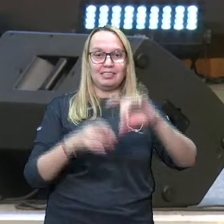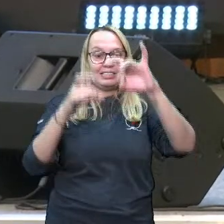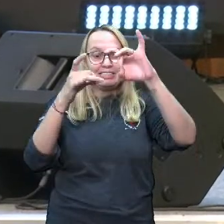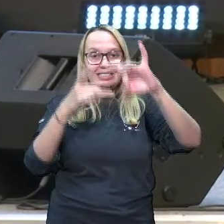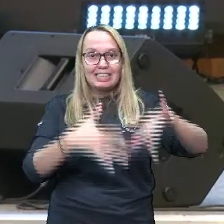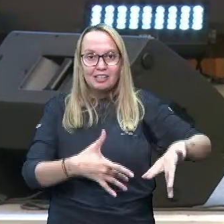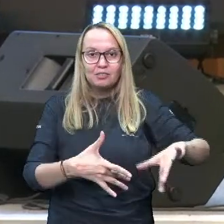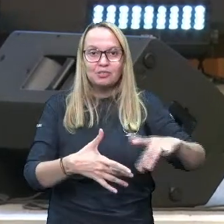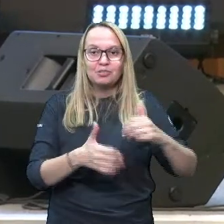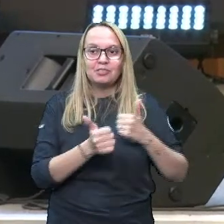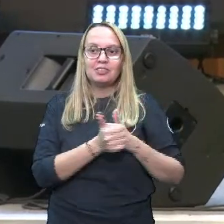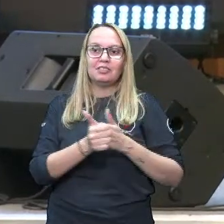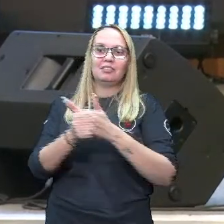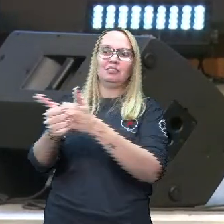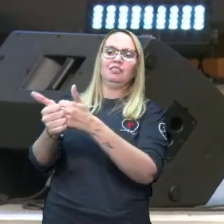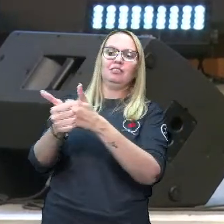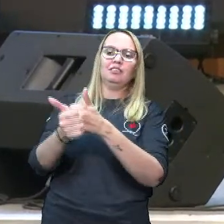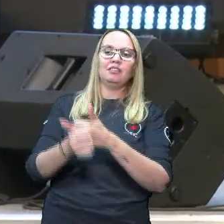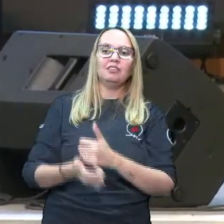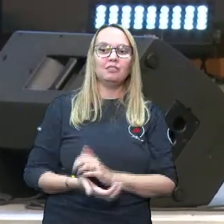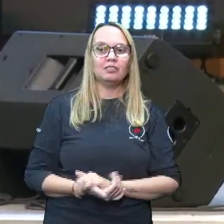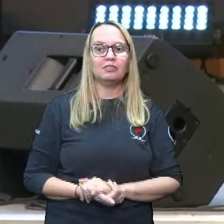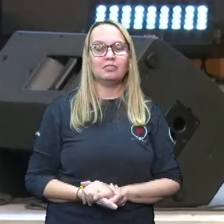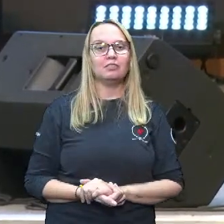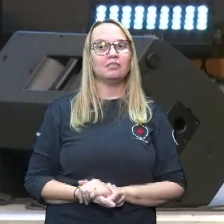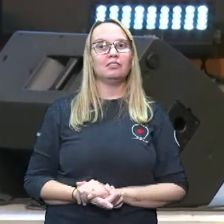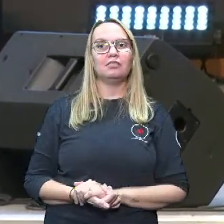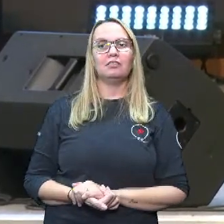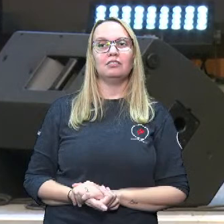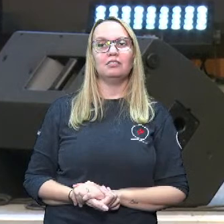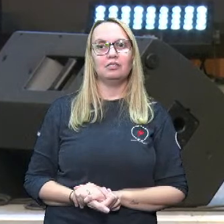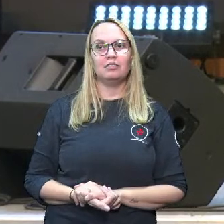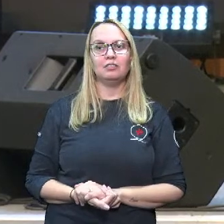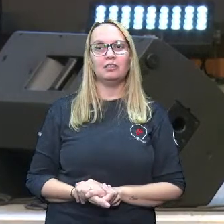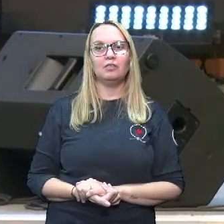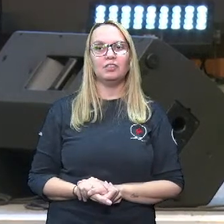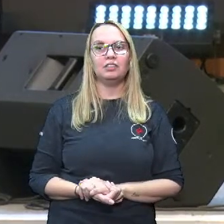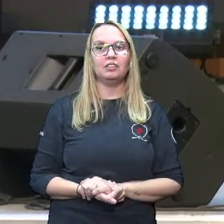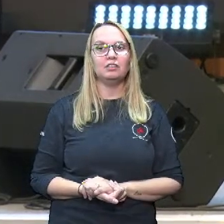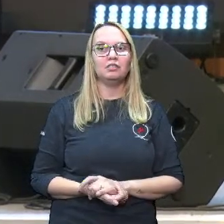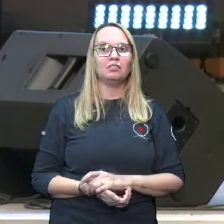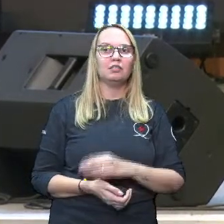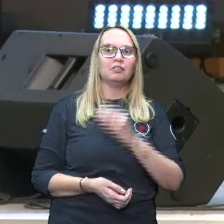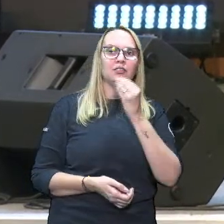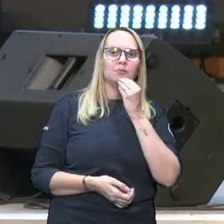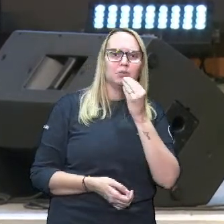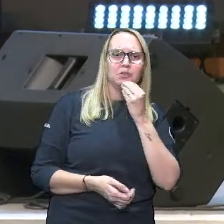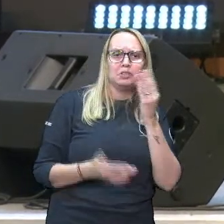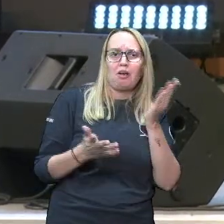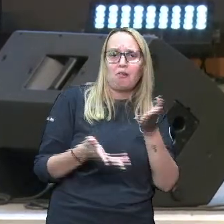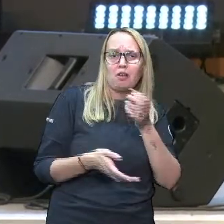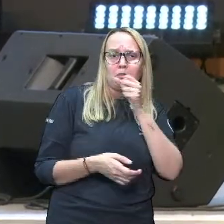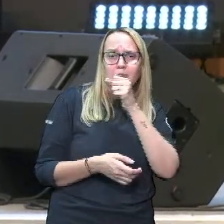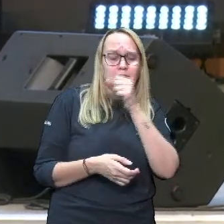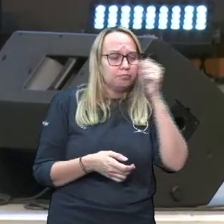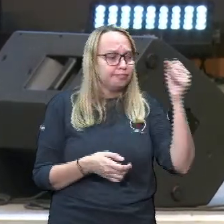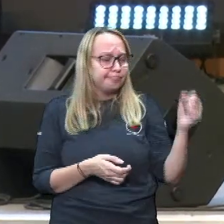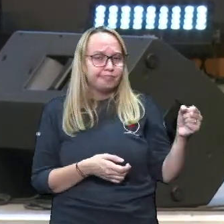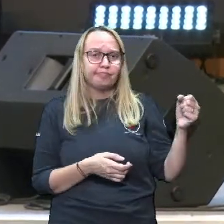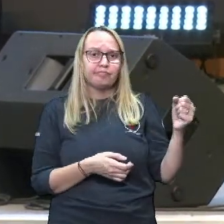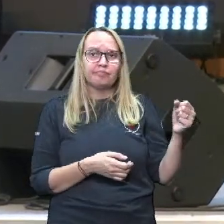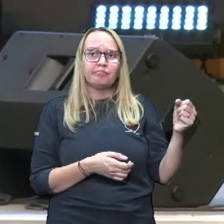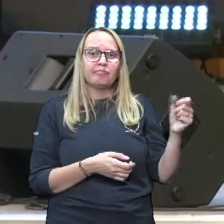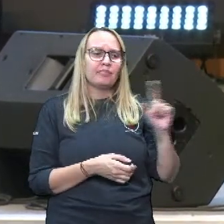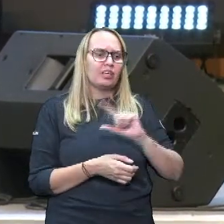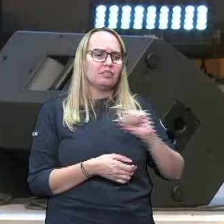seguiram. Eu poderia facilmente, nessa hora, pegar o microfone, devolver para o pastor Dilto e falar: olha, sai daqui